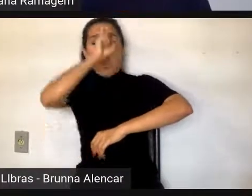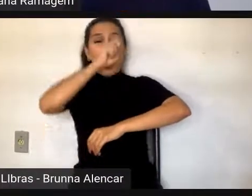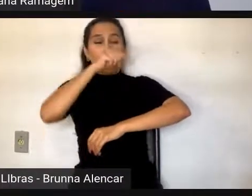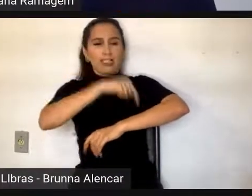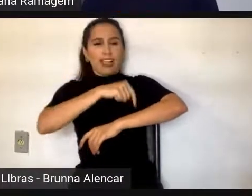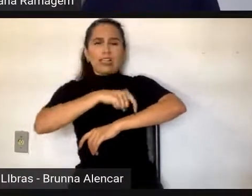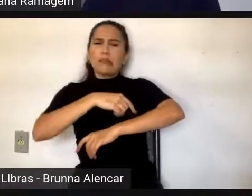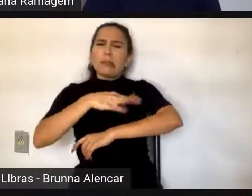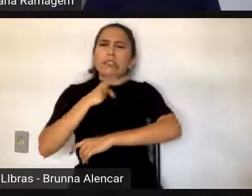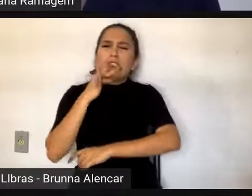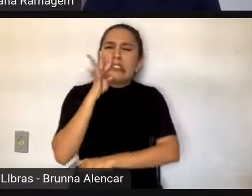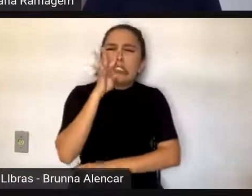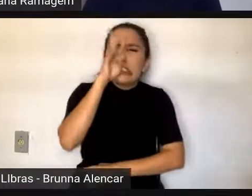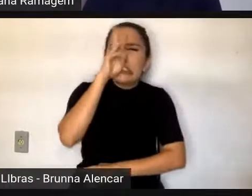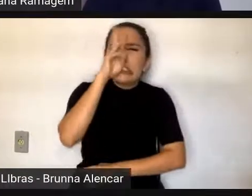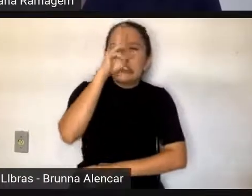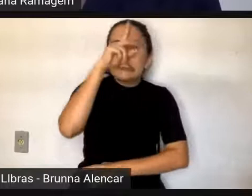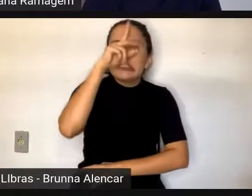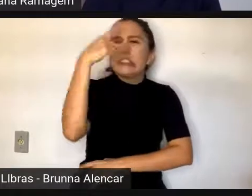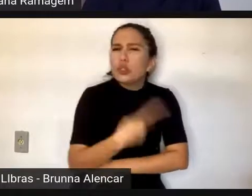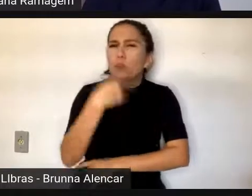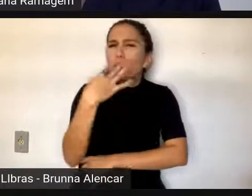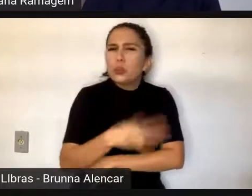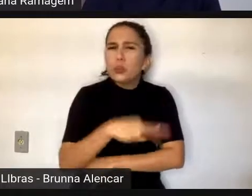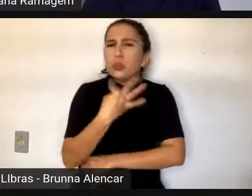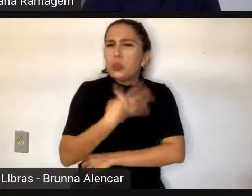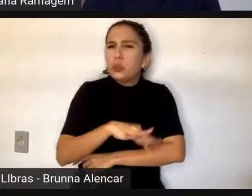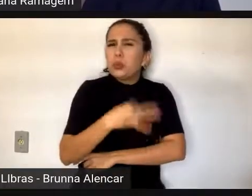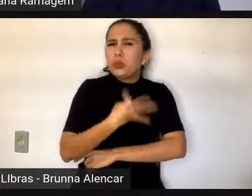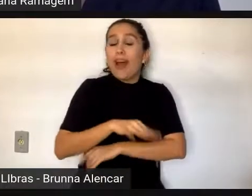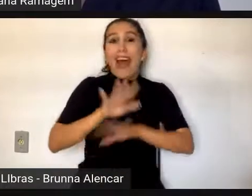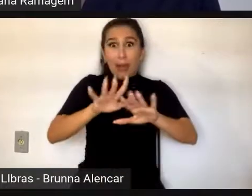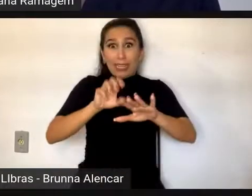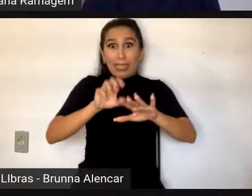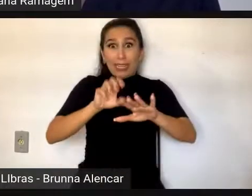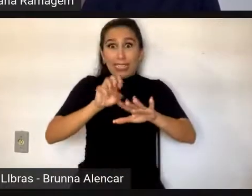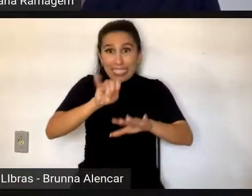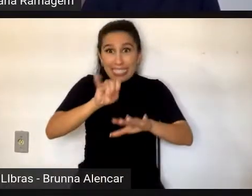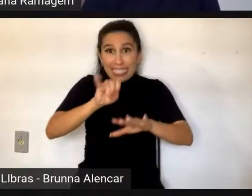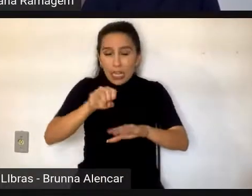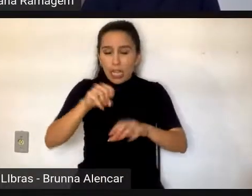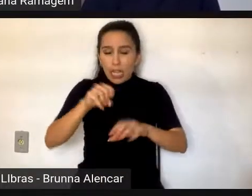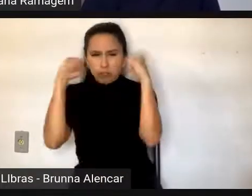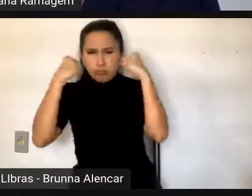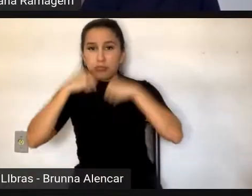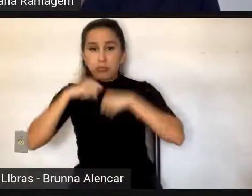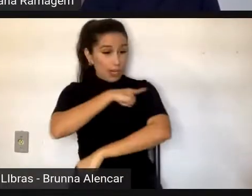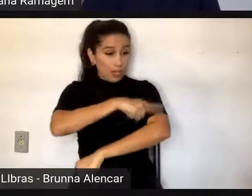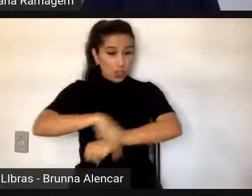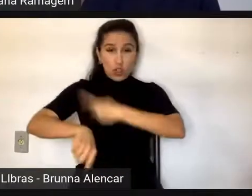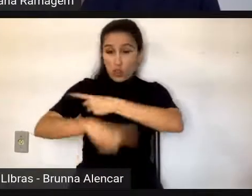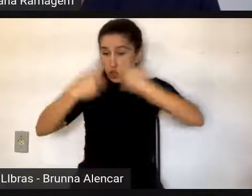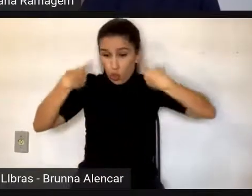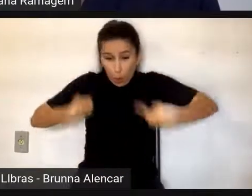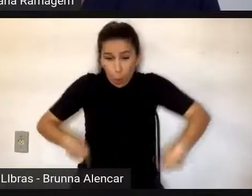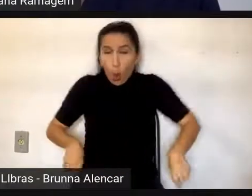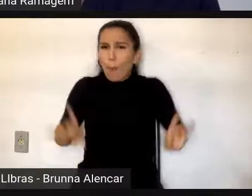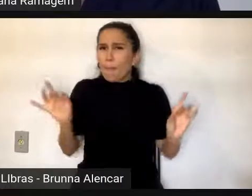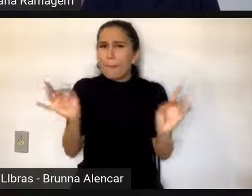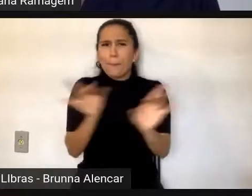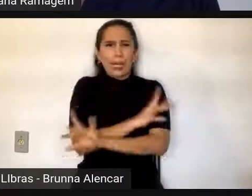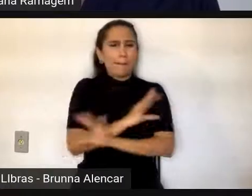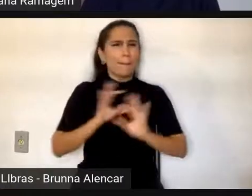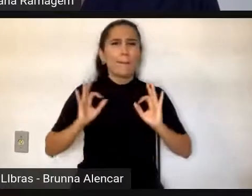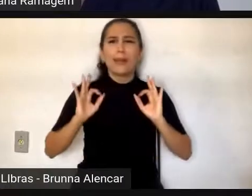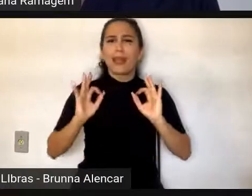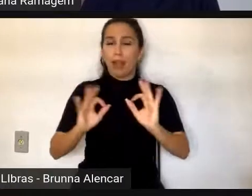seu corpo estará e protegido para não incorrer em traumas. Por isso, é dever de casa. Se